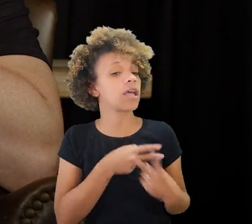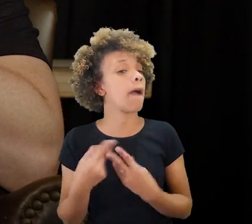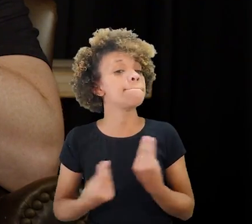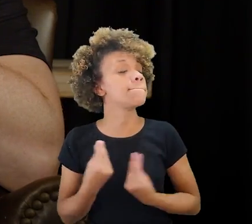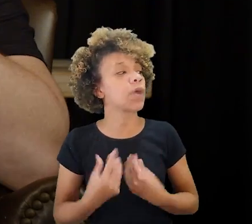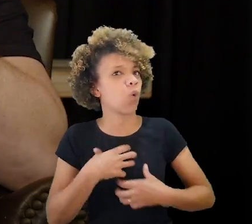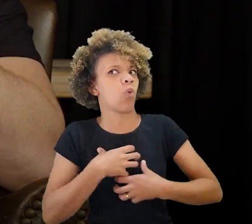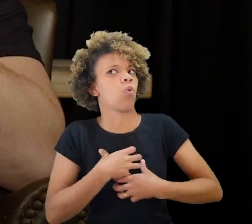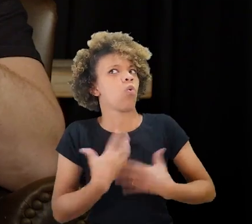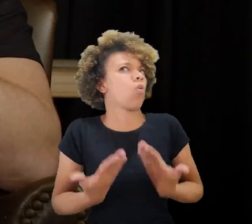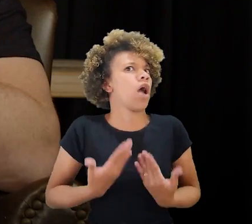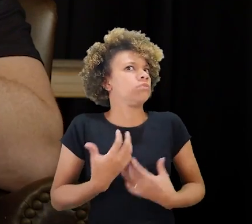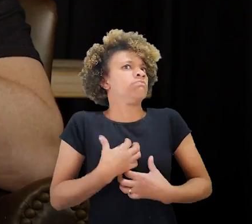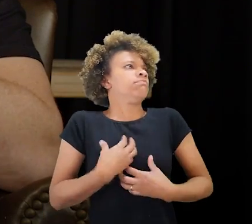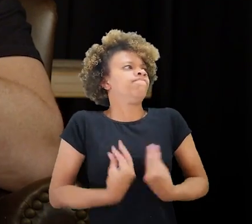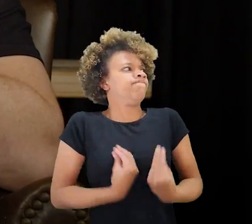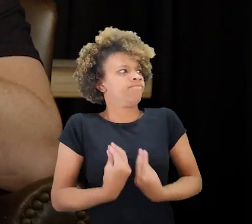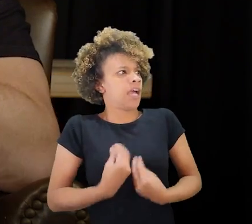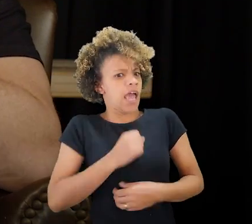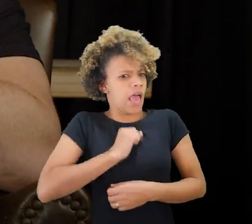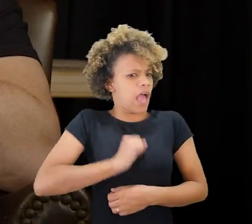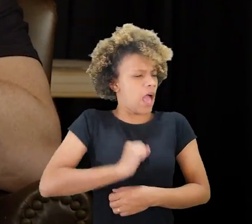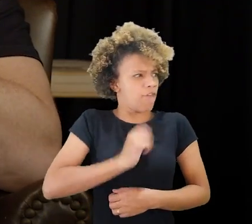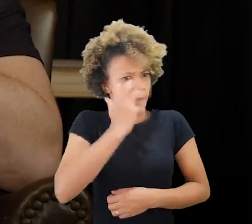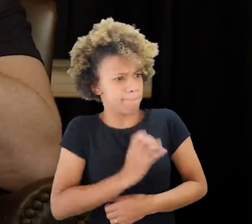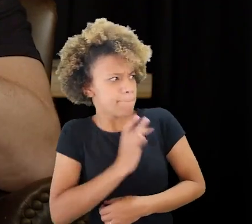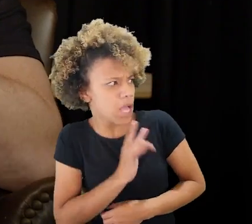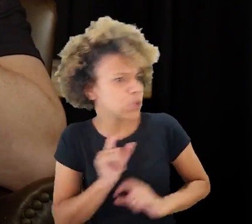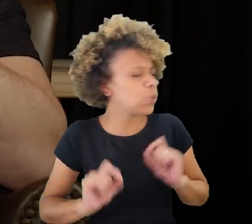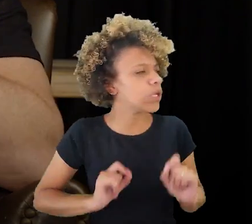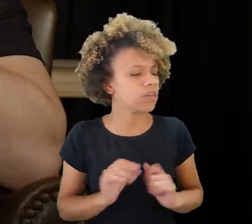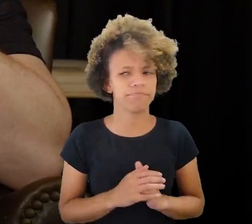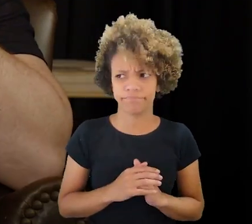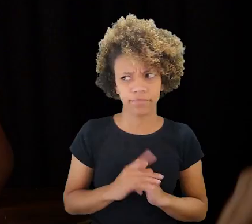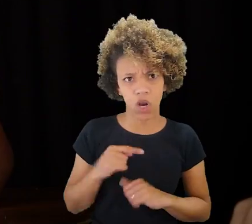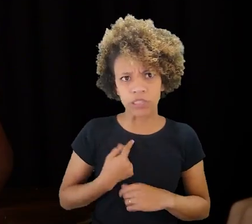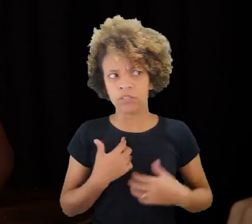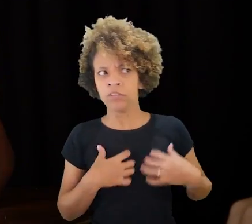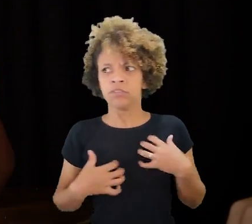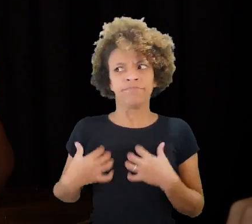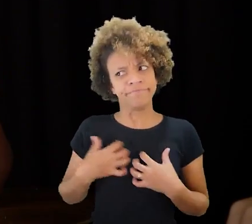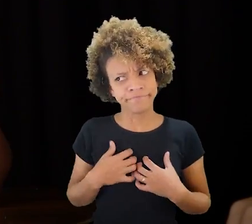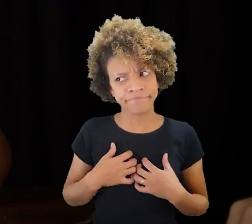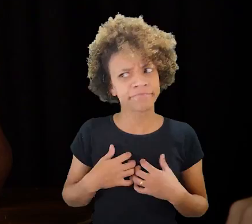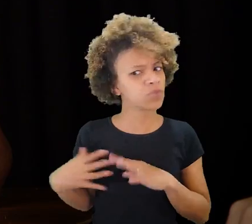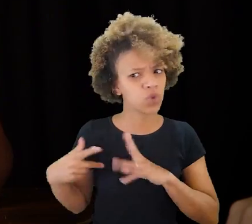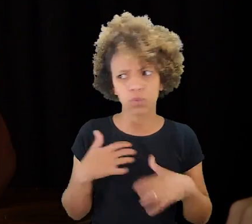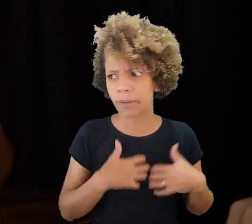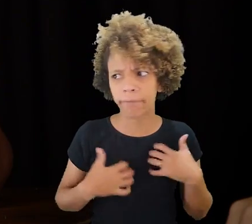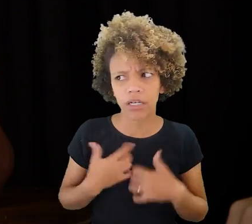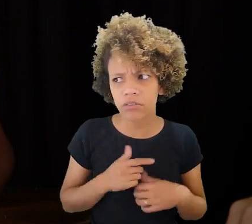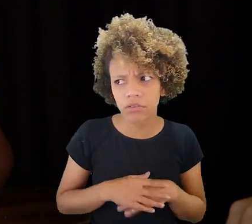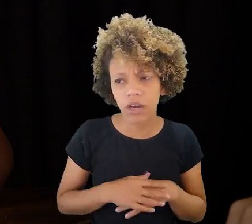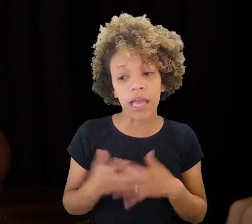que vocês estavam ali qual era o sentimento Ali era mais revolta raiva medo o que que você viu ah mais pânico Né tava em